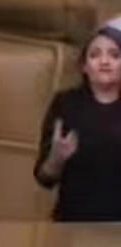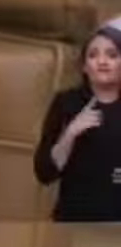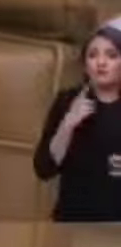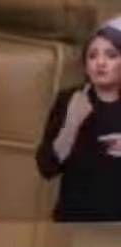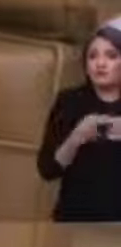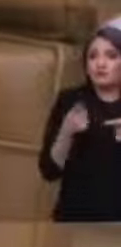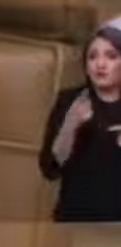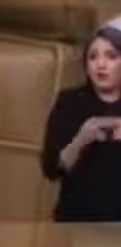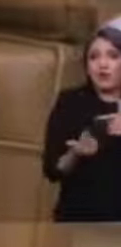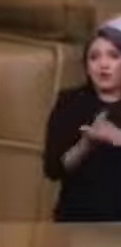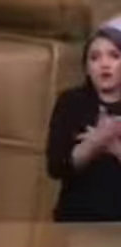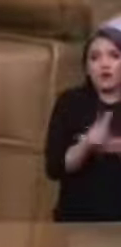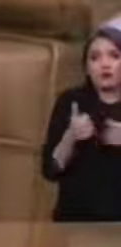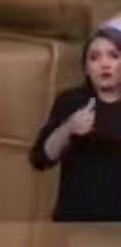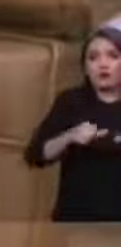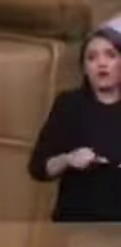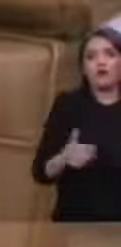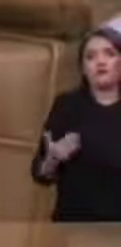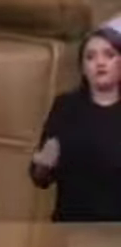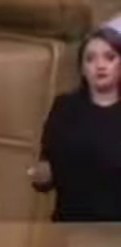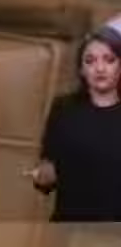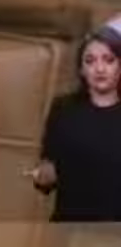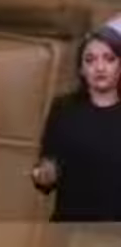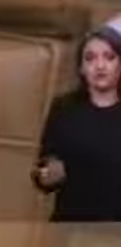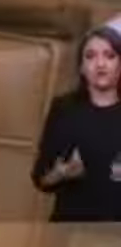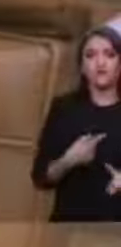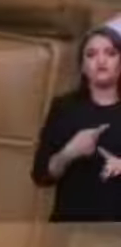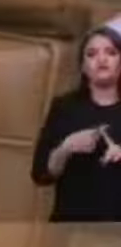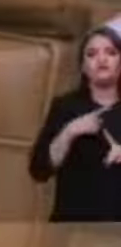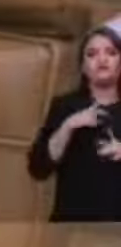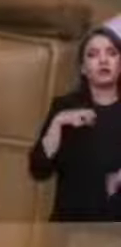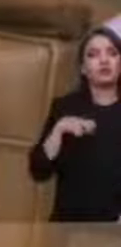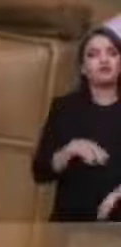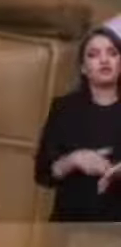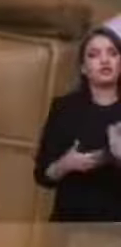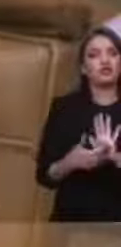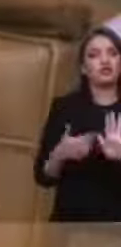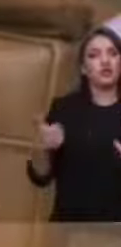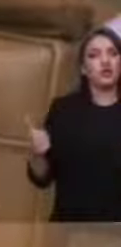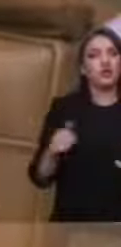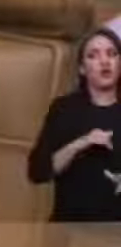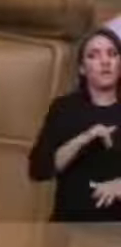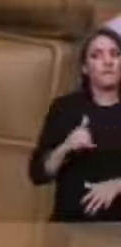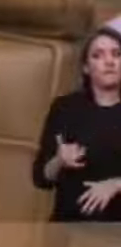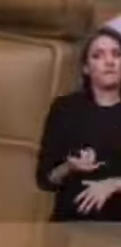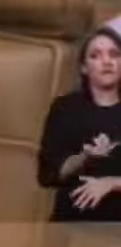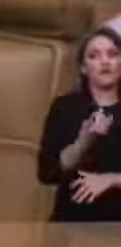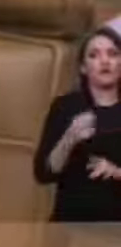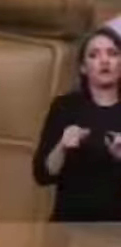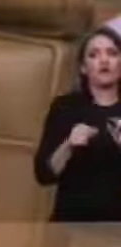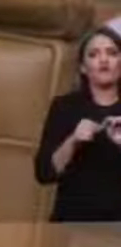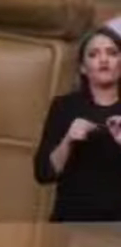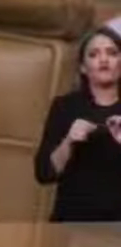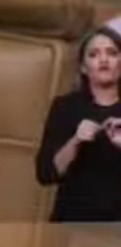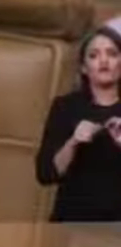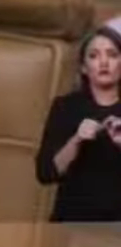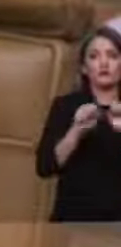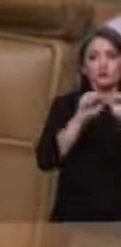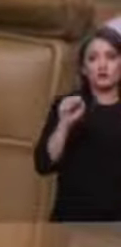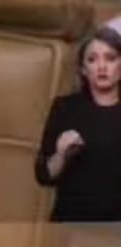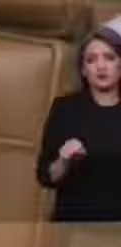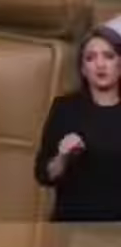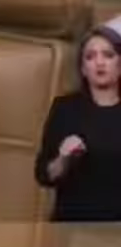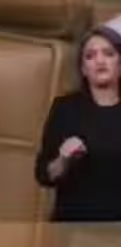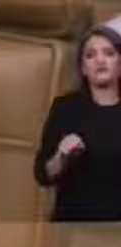usuário, puxando um naco do usuário para traficante. Qual naco? O